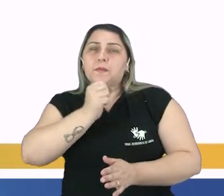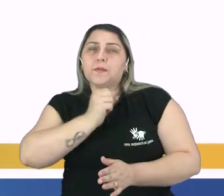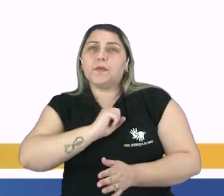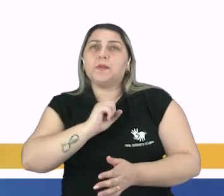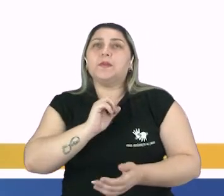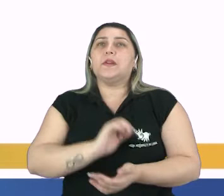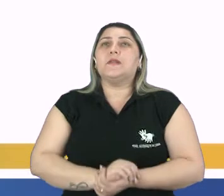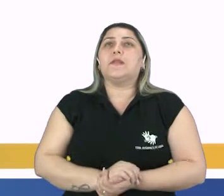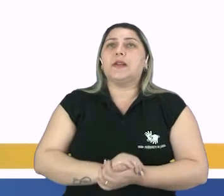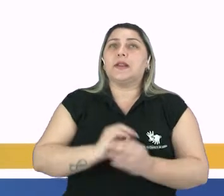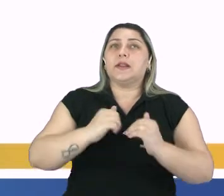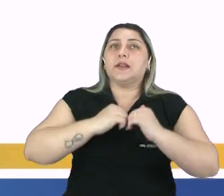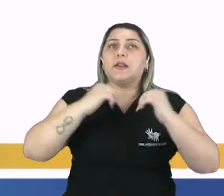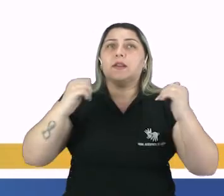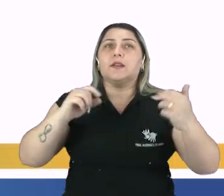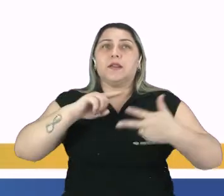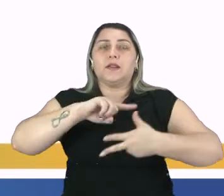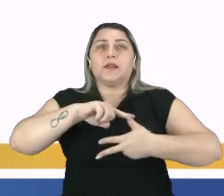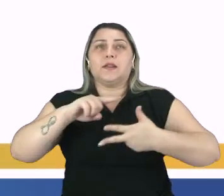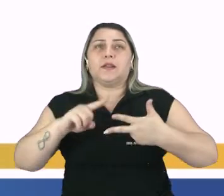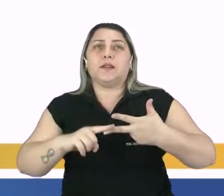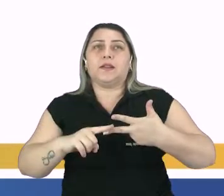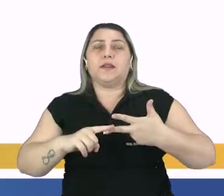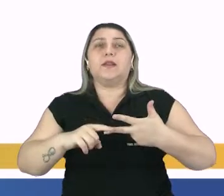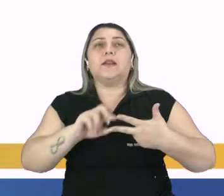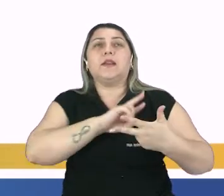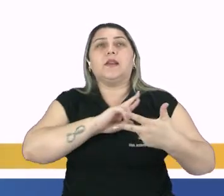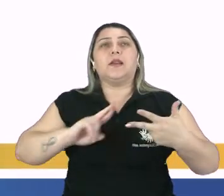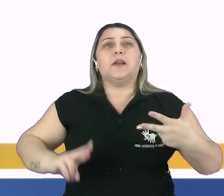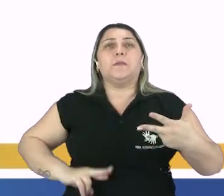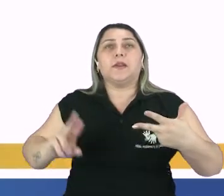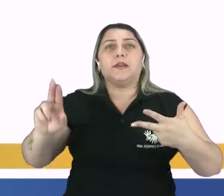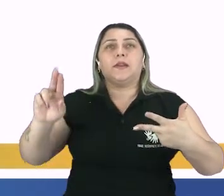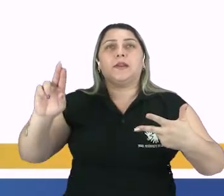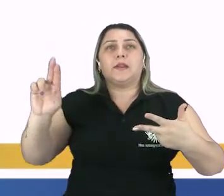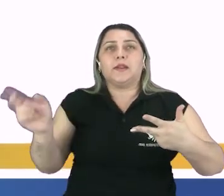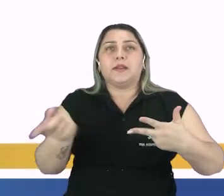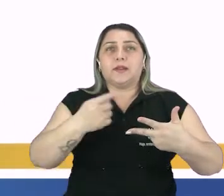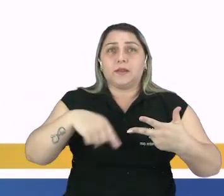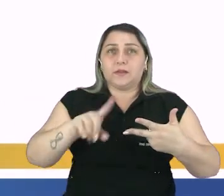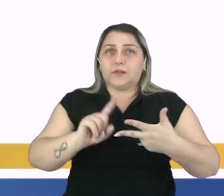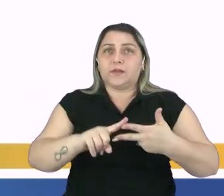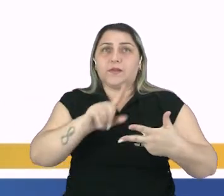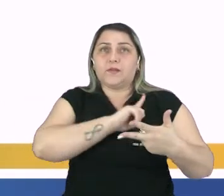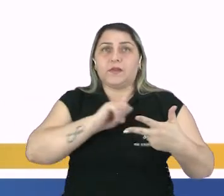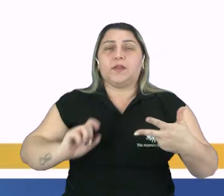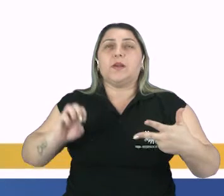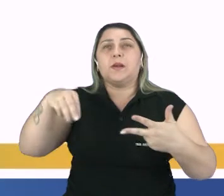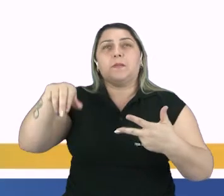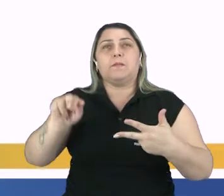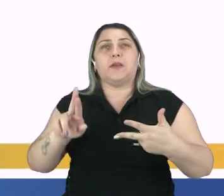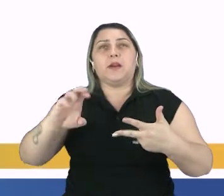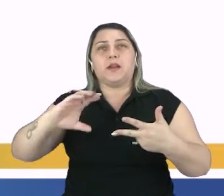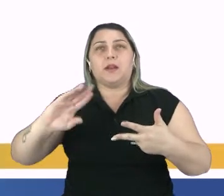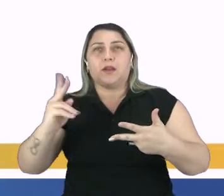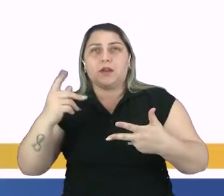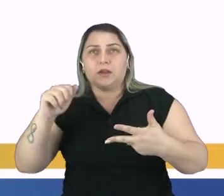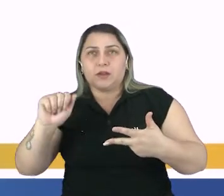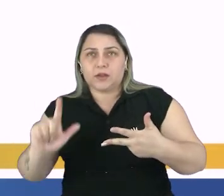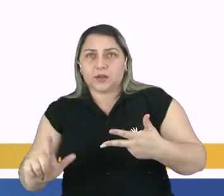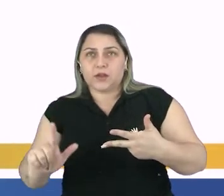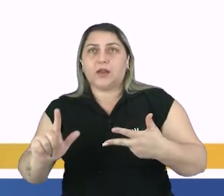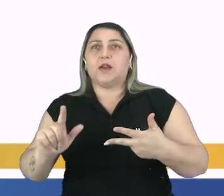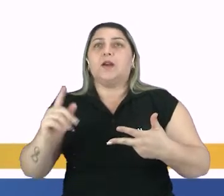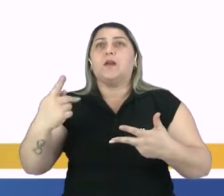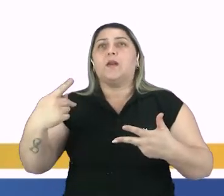chamada República Velha, certo? Que se dividiu entre a República da Espada, que foi com os governos de Marechal Deodoro da Fonseca